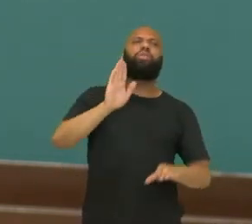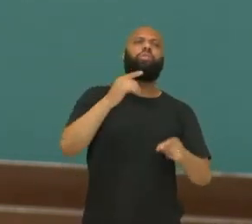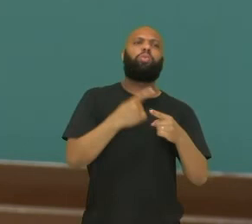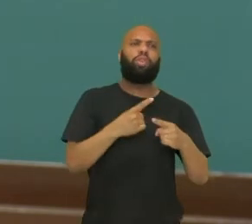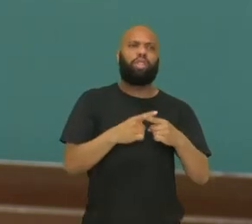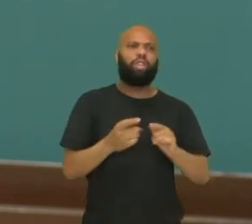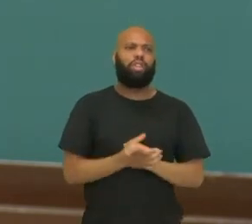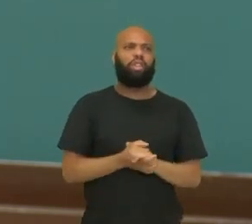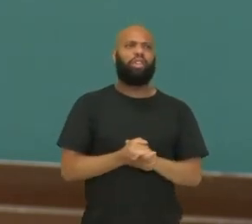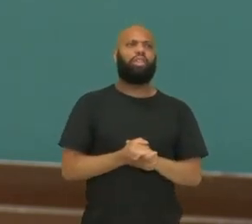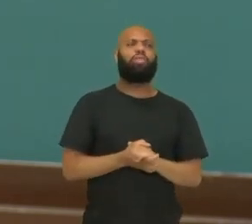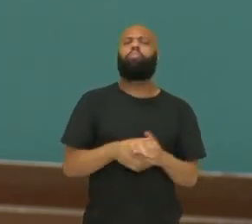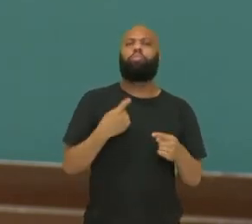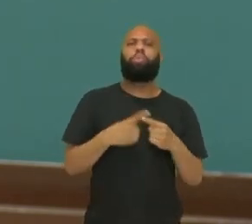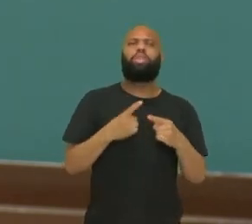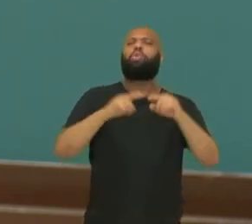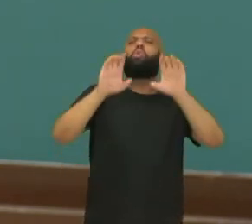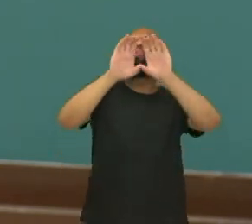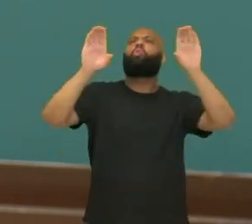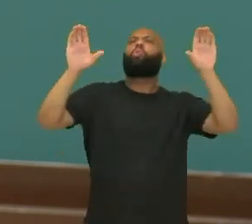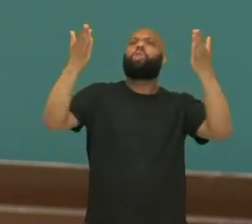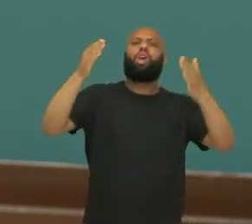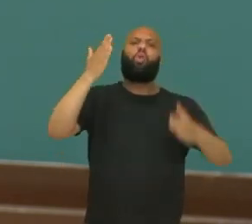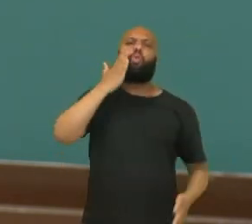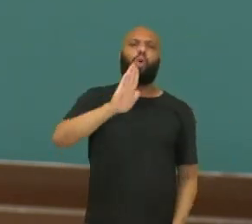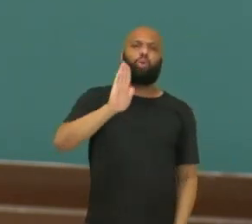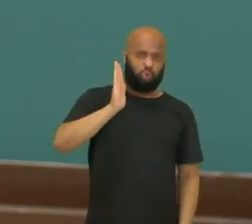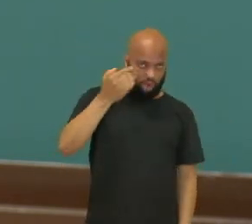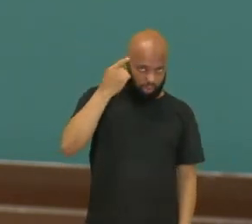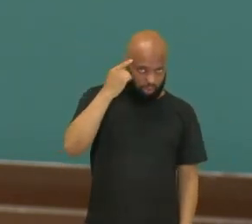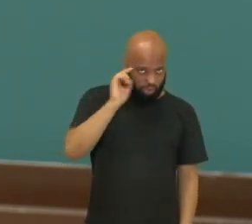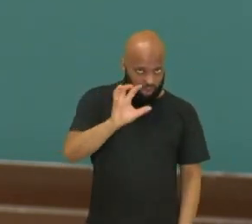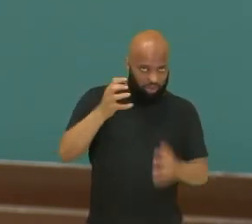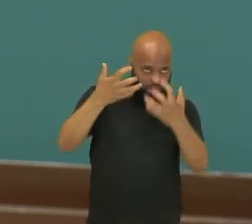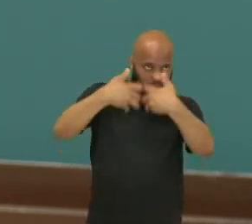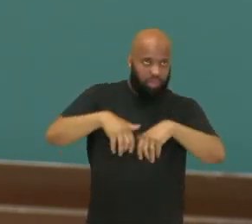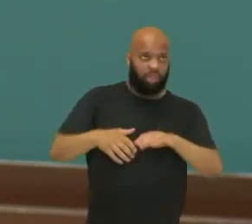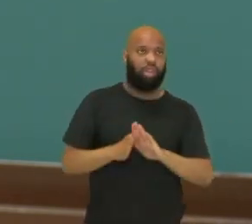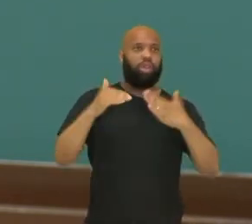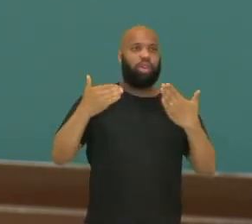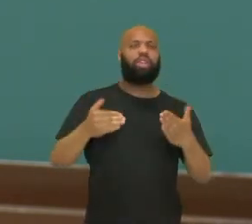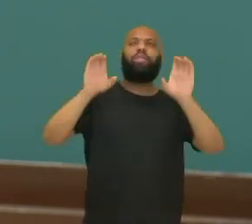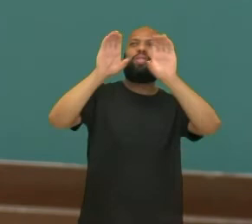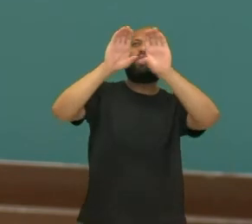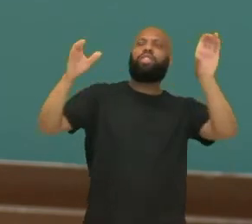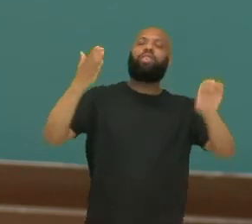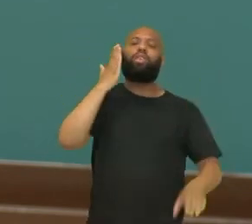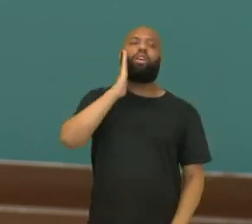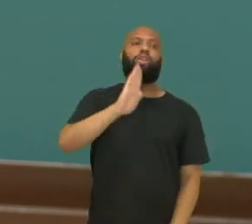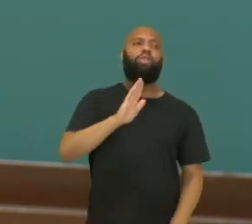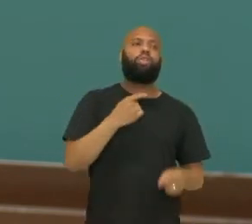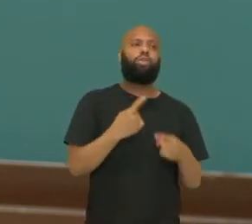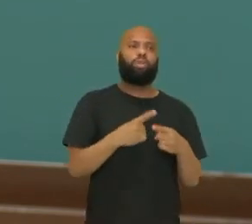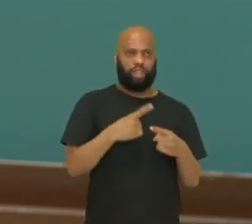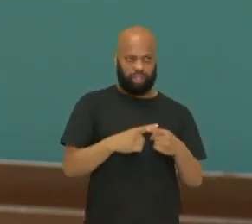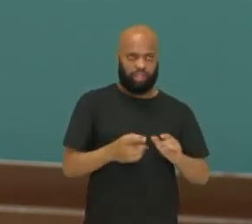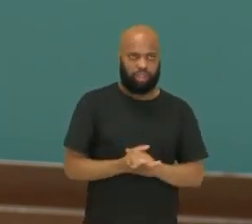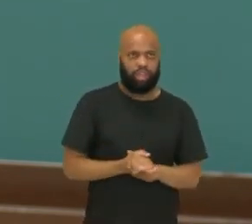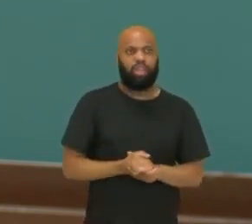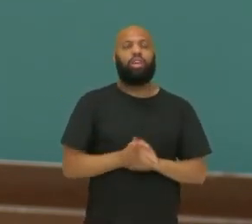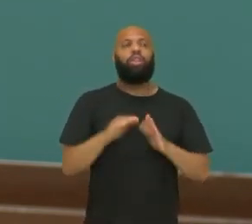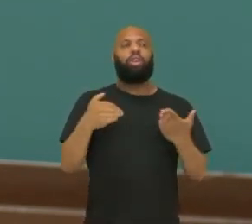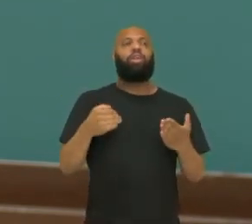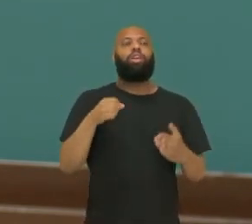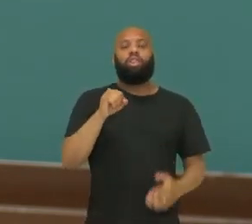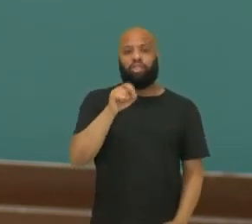Hein? Por que o céu é azul? Você já parou para pensar? Galera, o céu ele é azul, pessoal, porque justamente